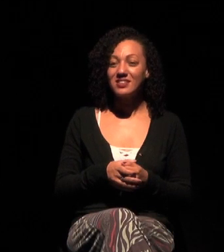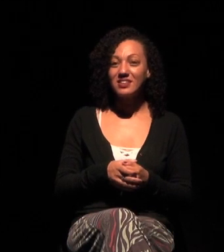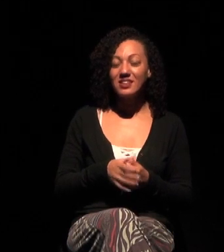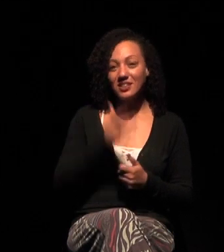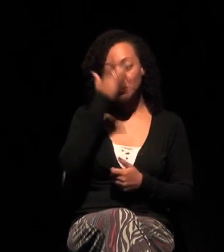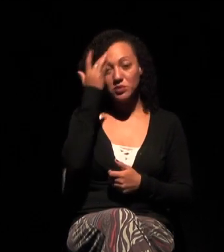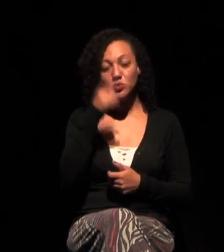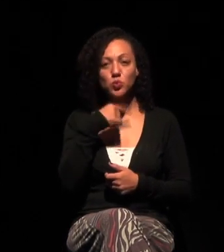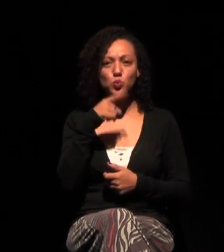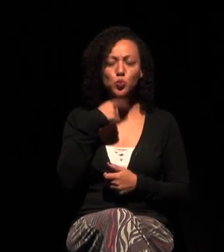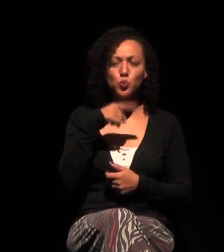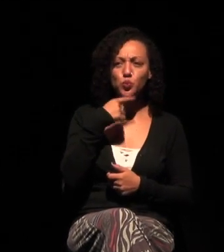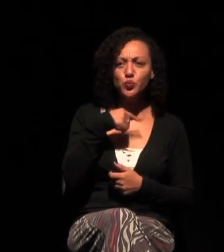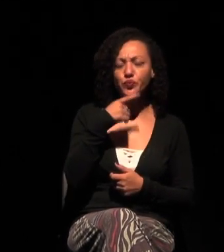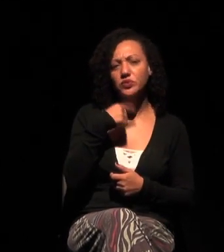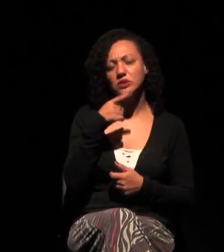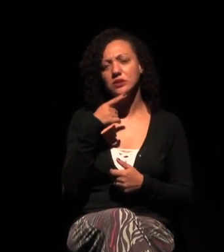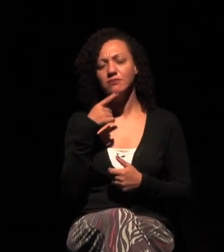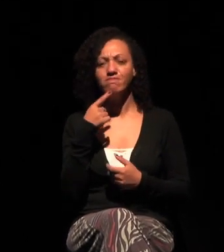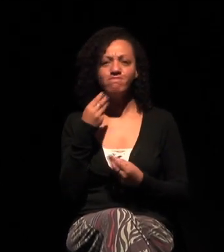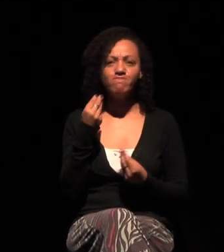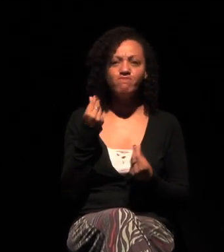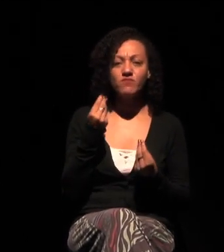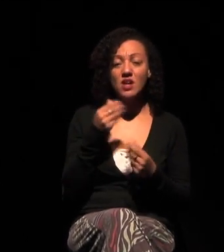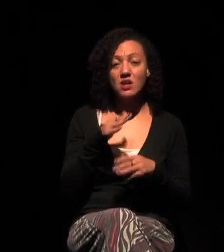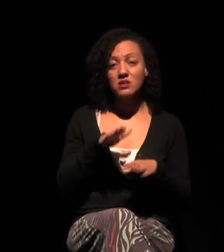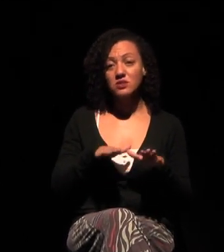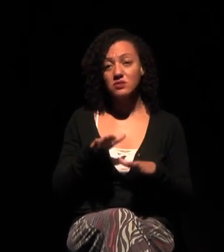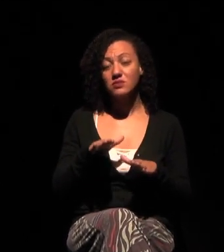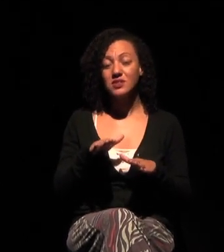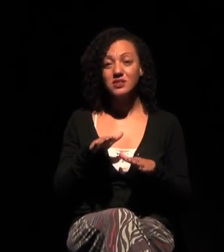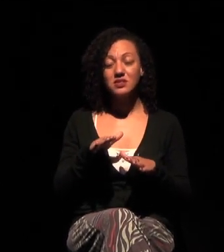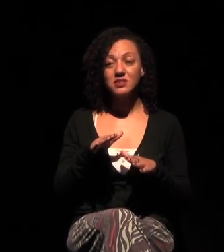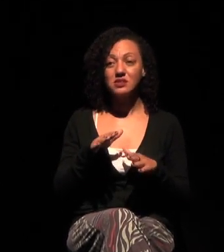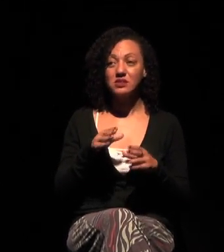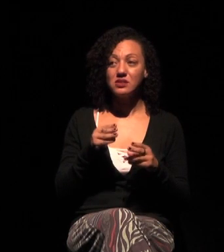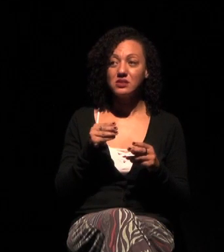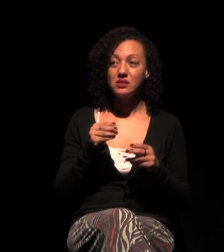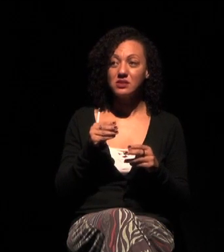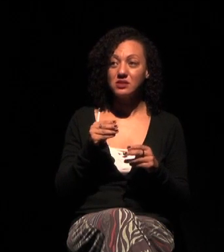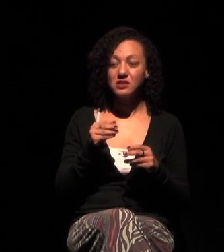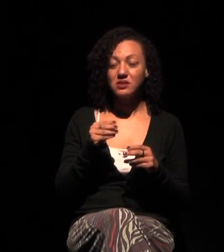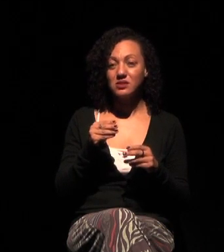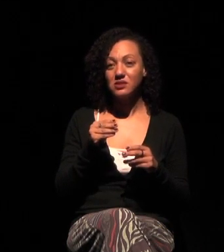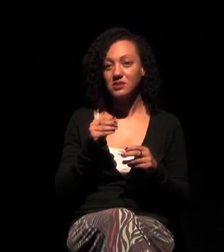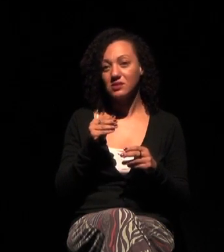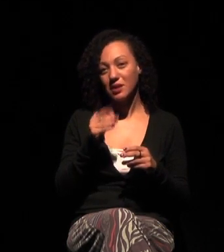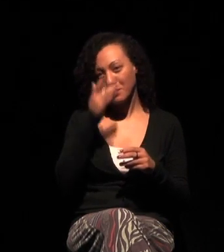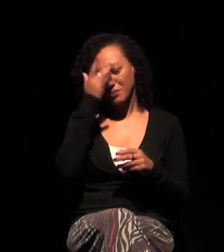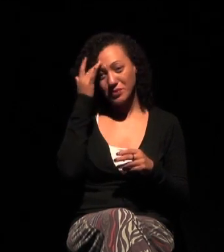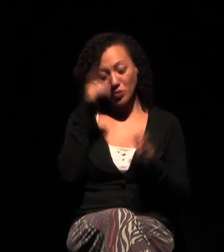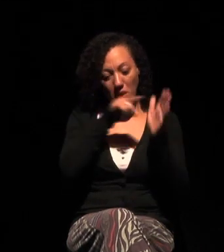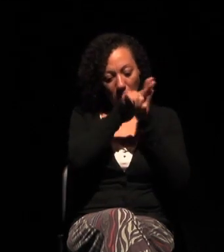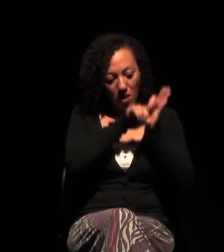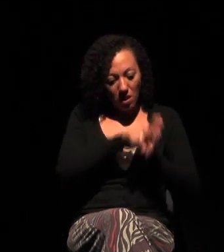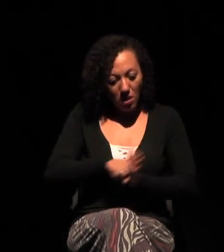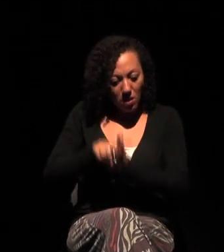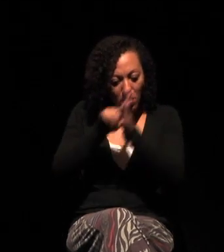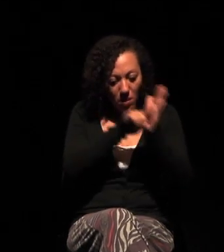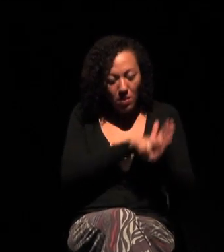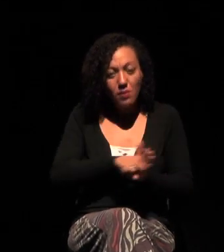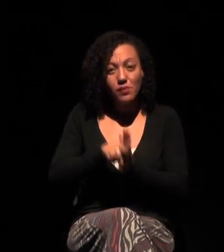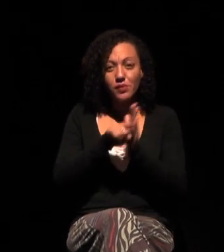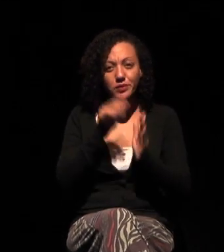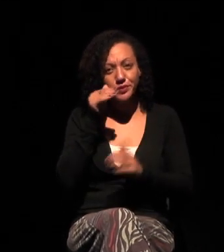dúvidas e muitas questões às vezes que transcendem um pouco o dia-a-dia do do trabalho de pesquisa é o trabalho